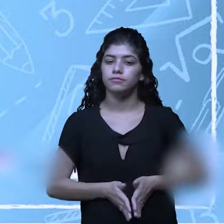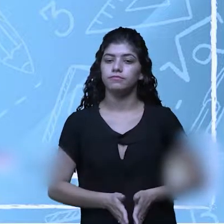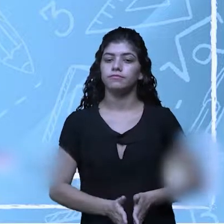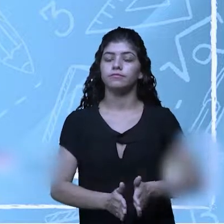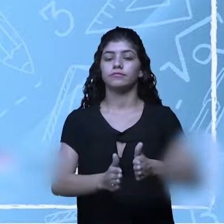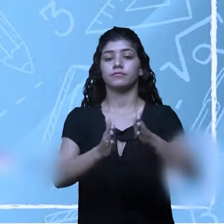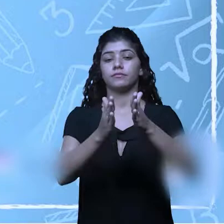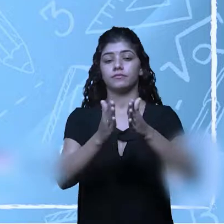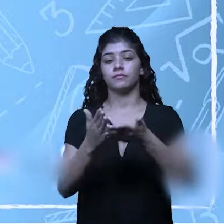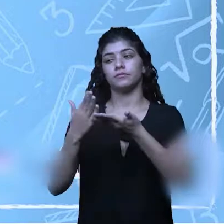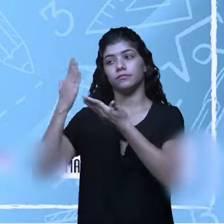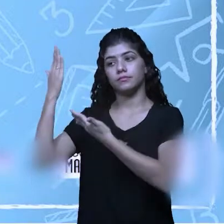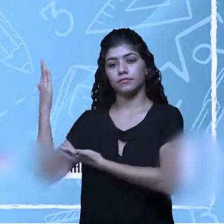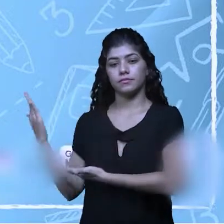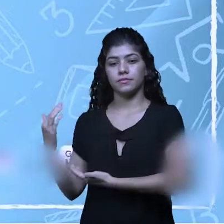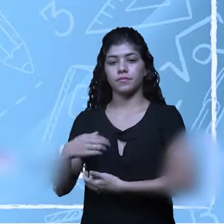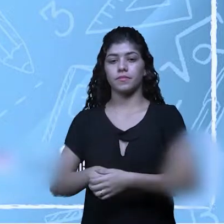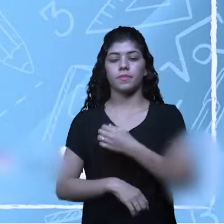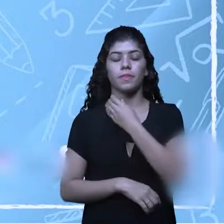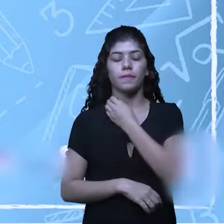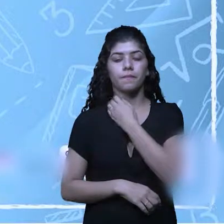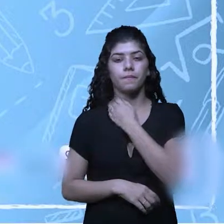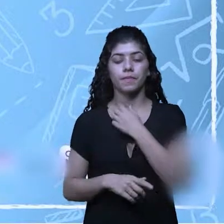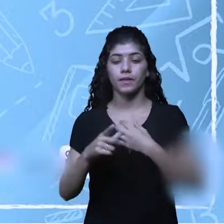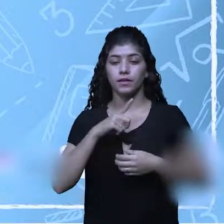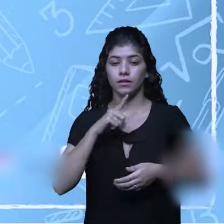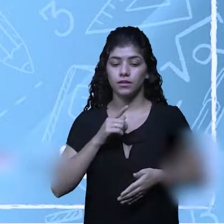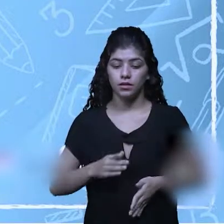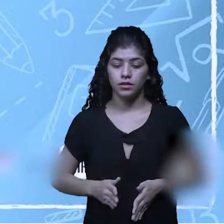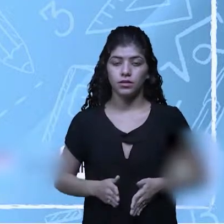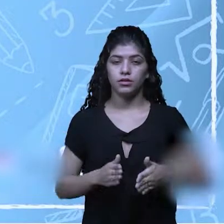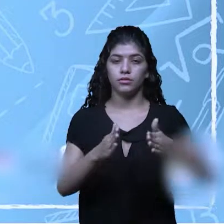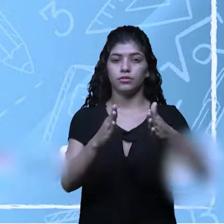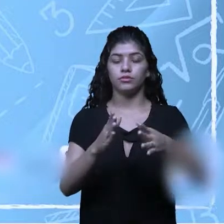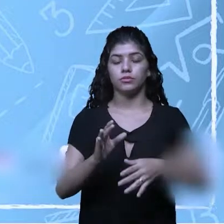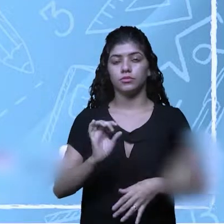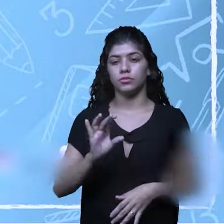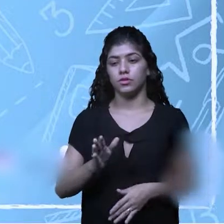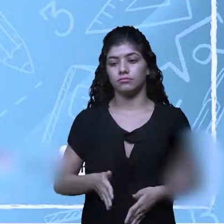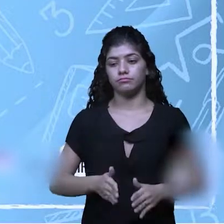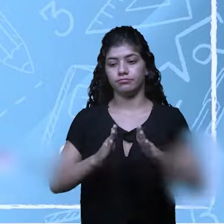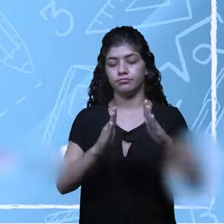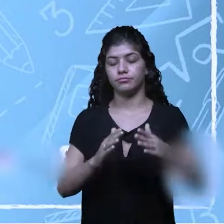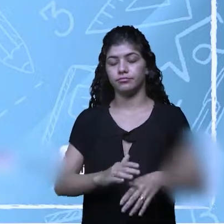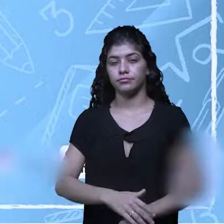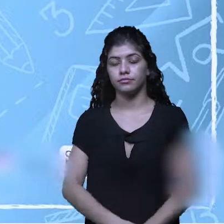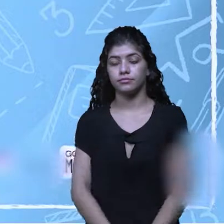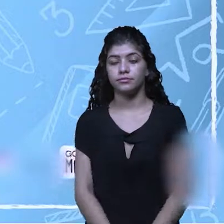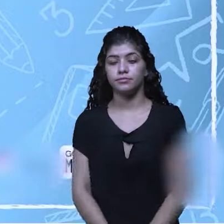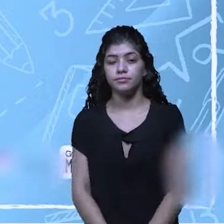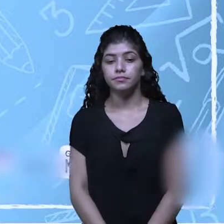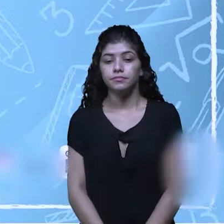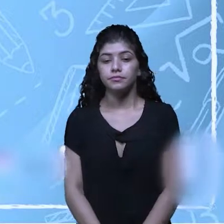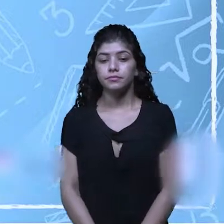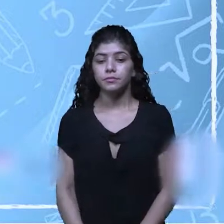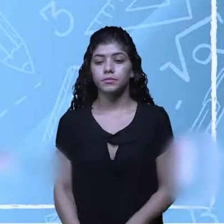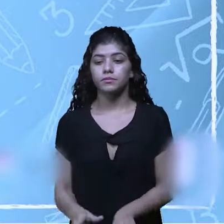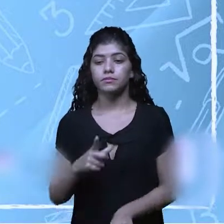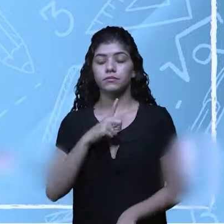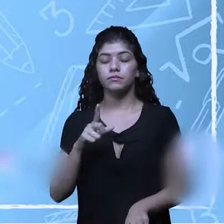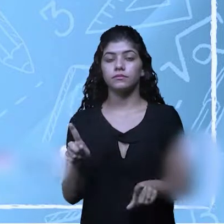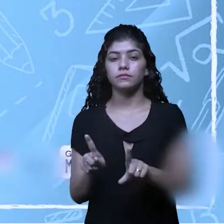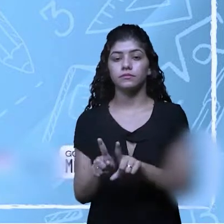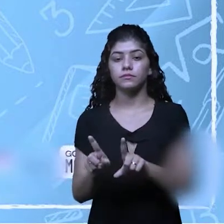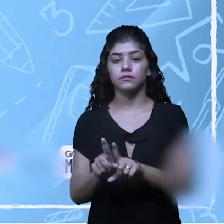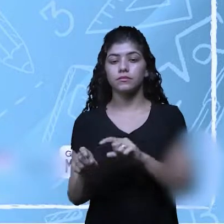fluxo. Como vocês podem acompanhar na imagem aqui, eles seguem um sentido, tá, essa corrente. Então nós teríamos o quê?